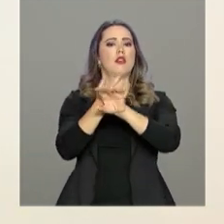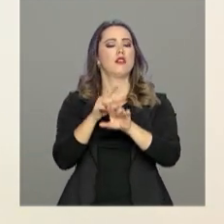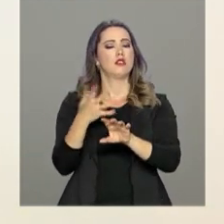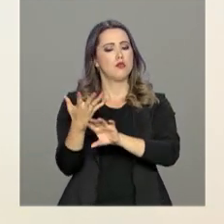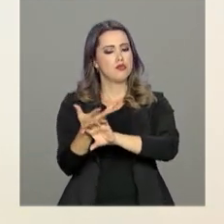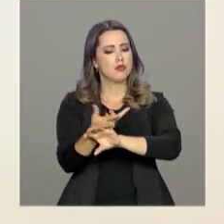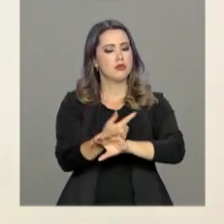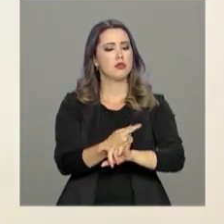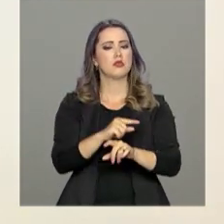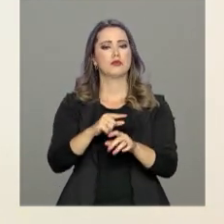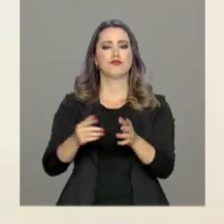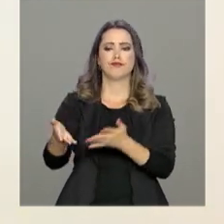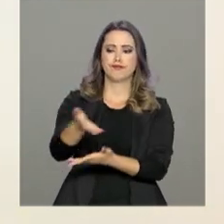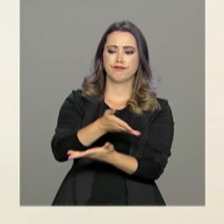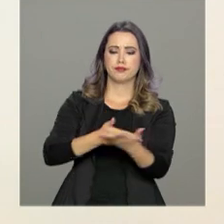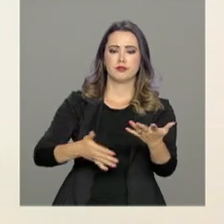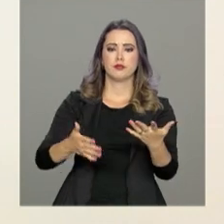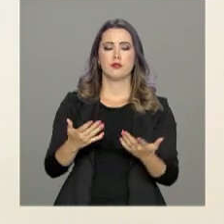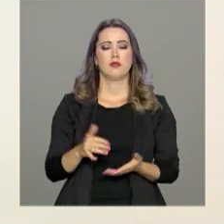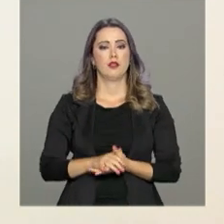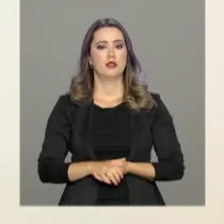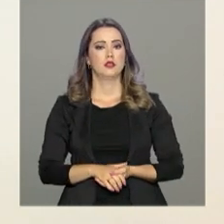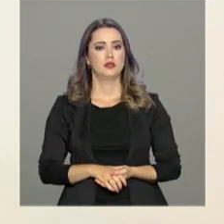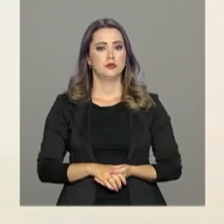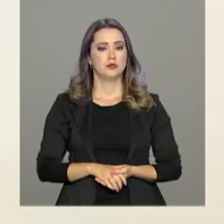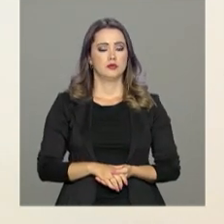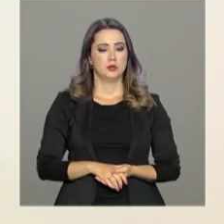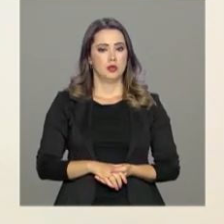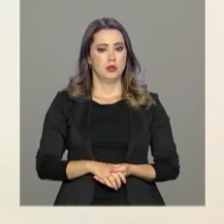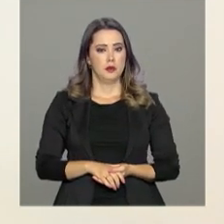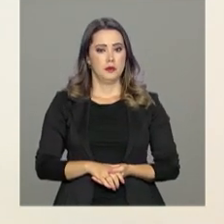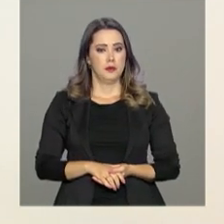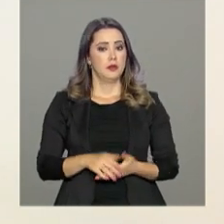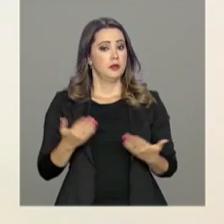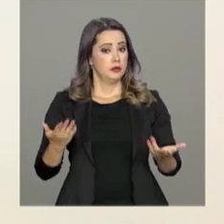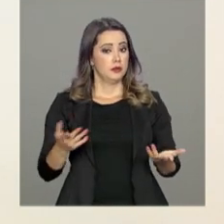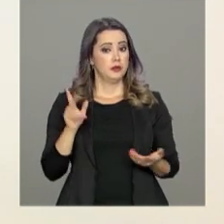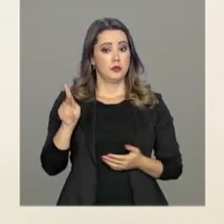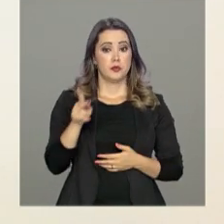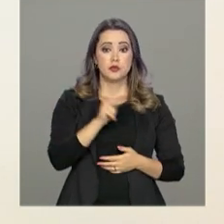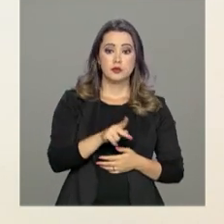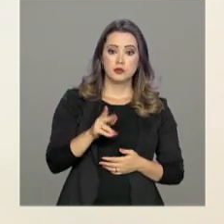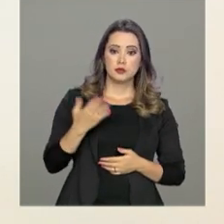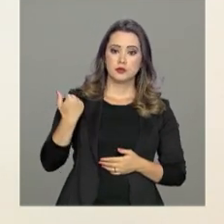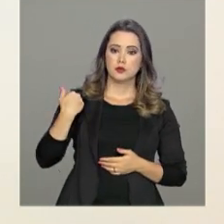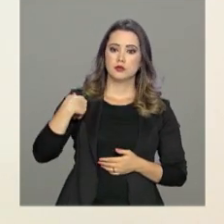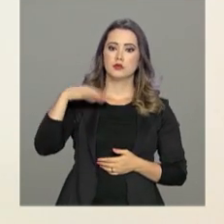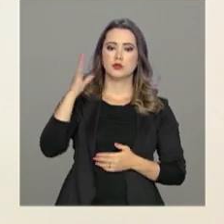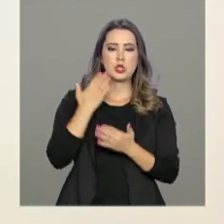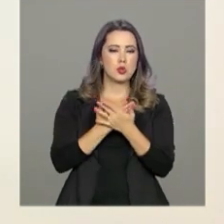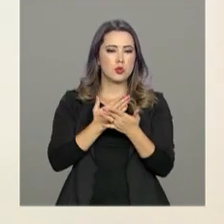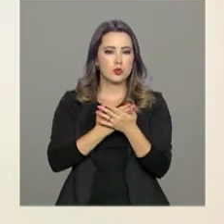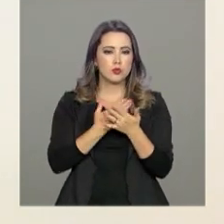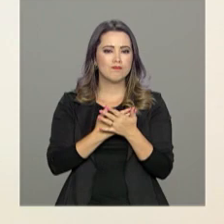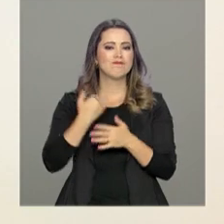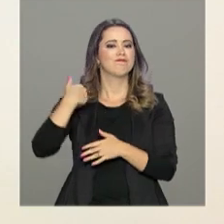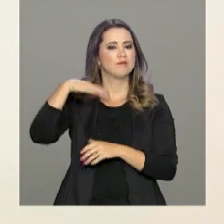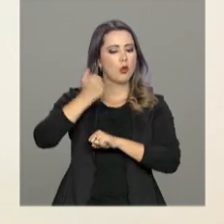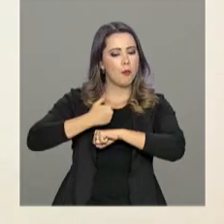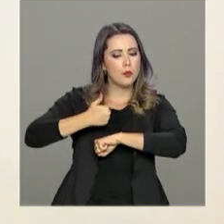de disciplinas correlatas então conforme o professor vai se aperfeiçoando